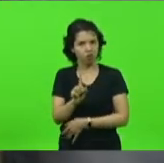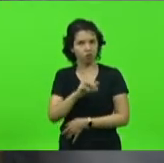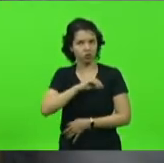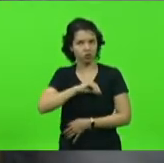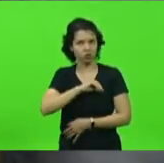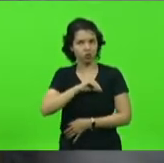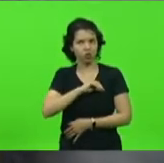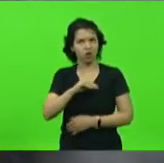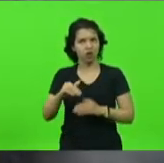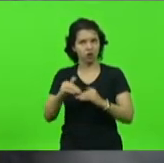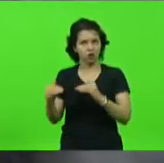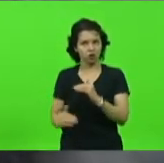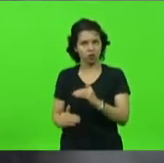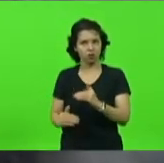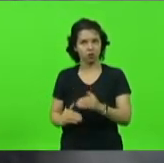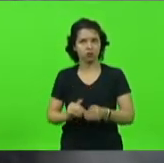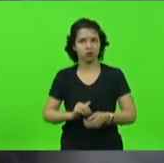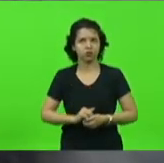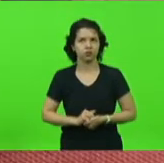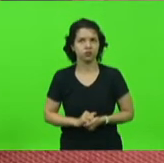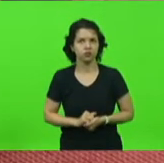bem entendido. Obrigado, presidente.